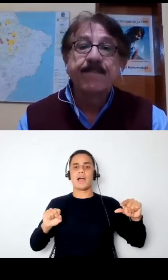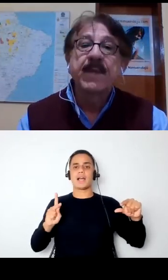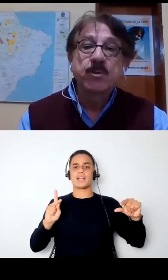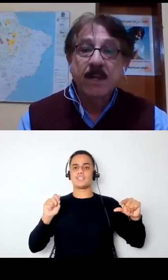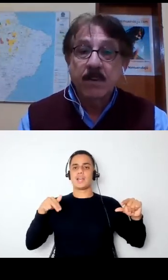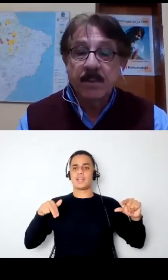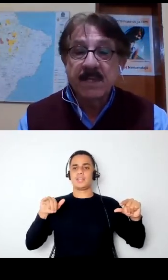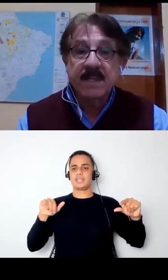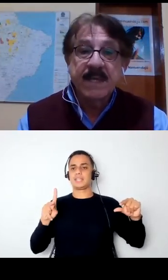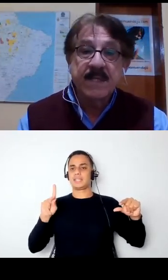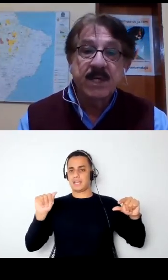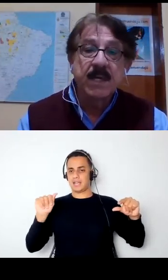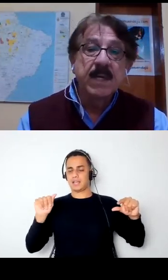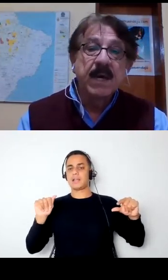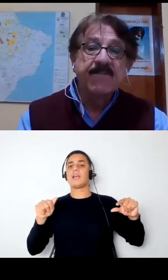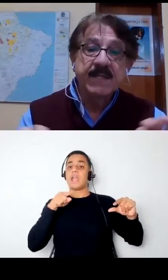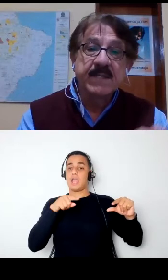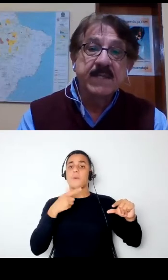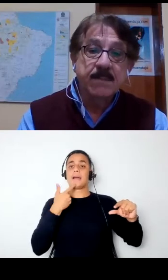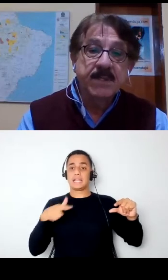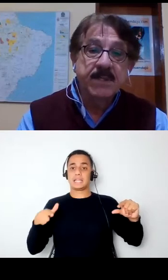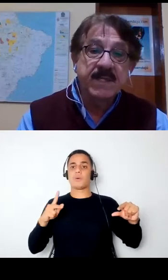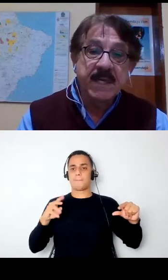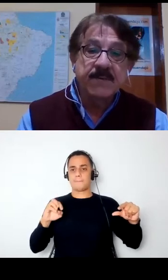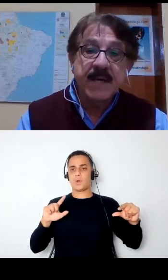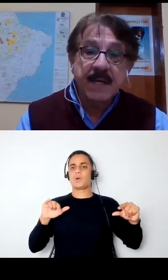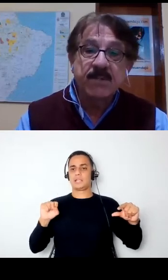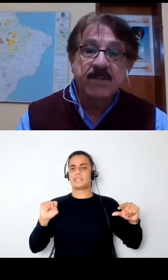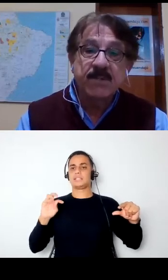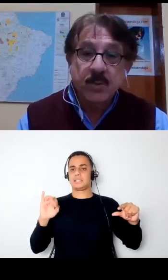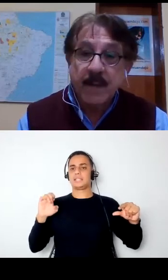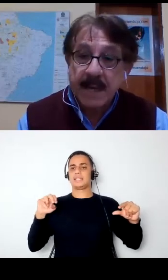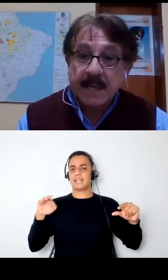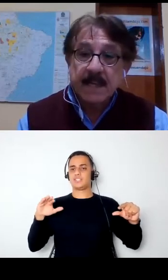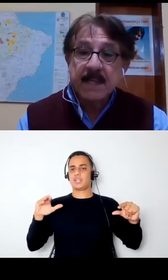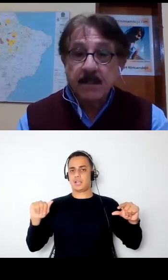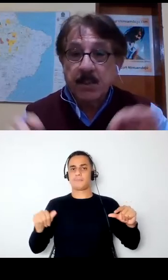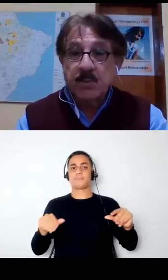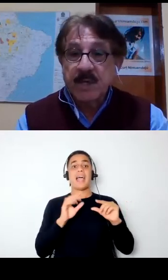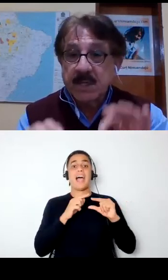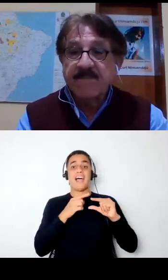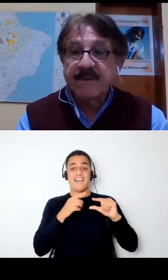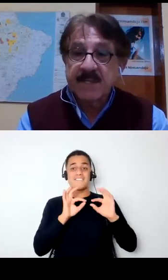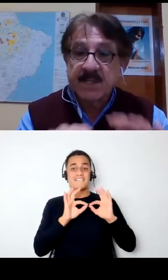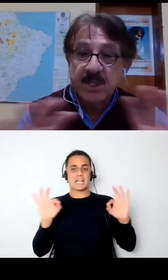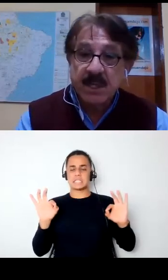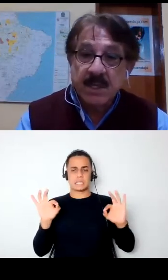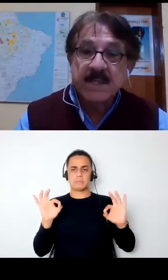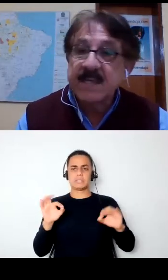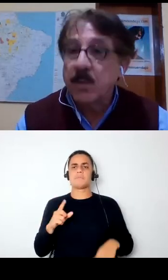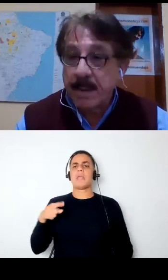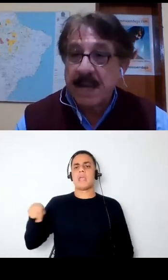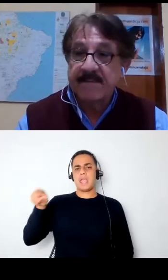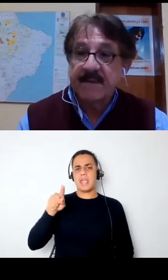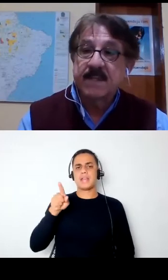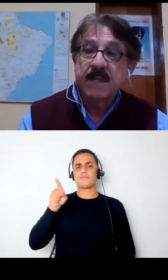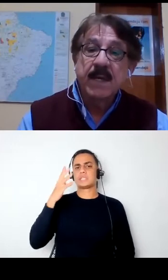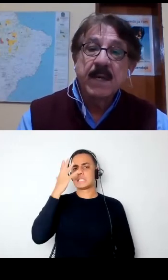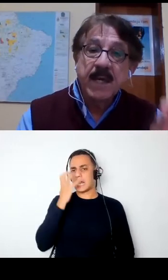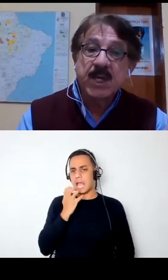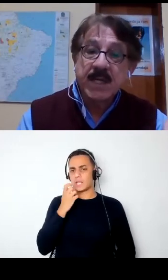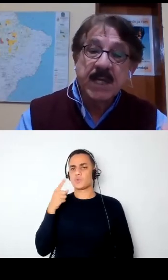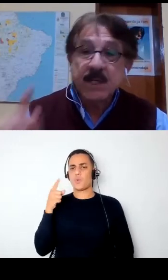complexa, de uma língua polissintética. A frase simples diz: eles ficarão zangados com ela, que em português é uma frase de 5